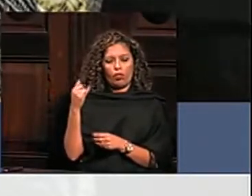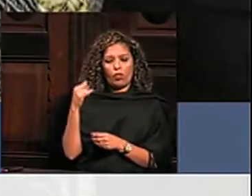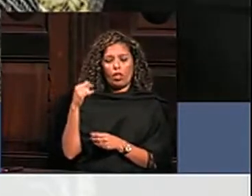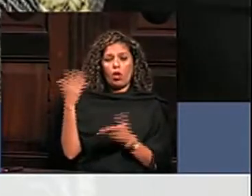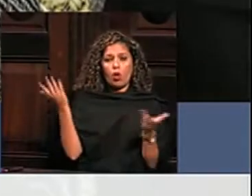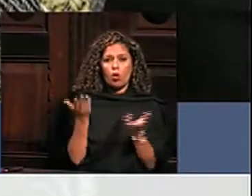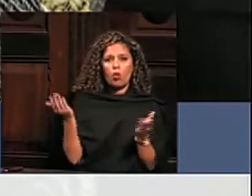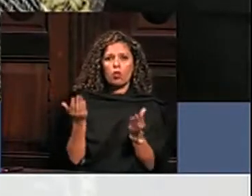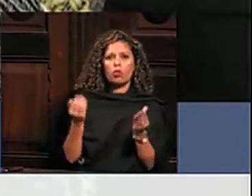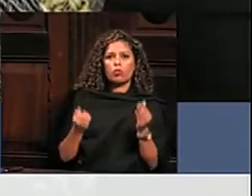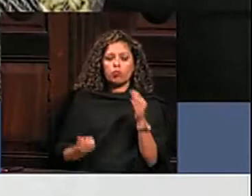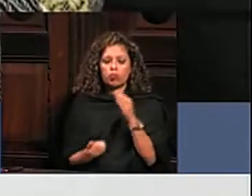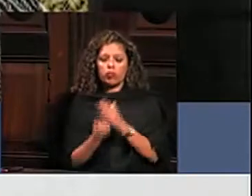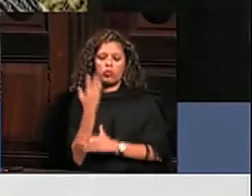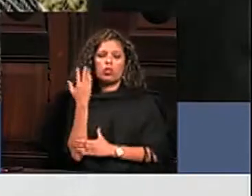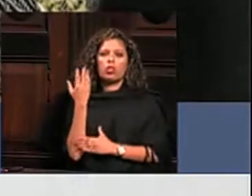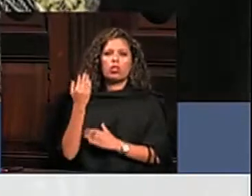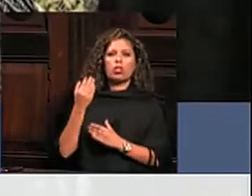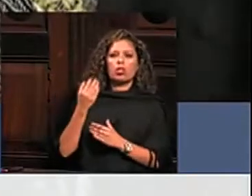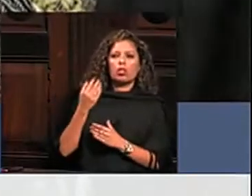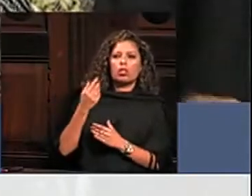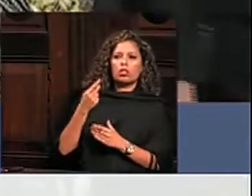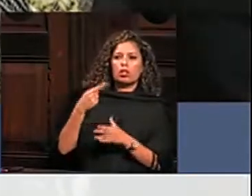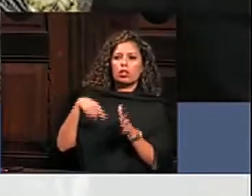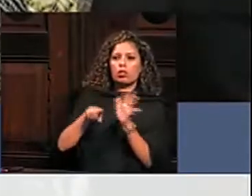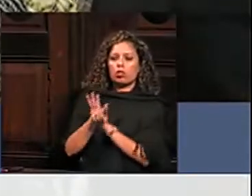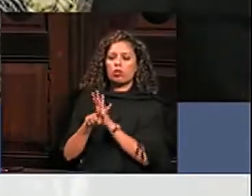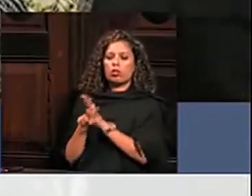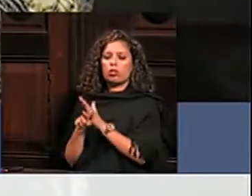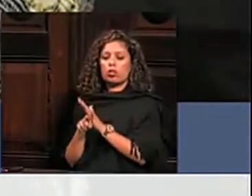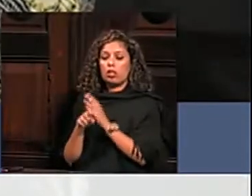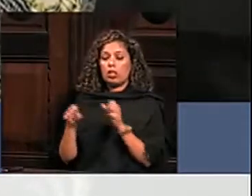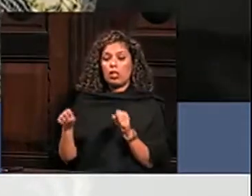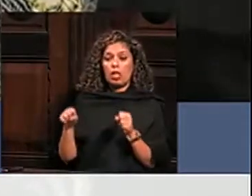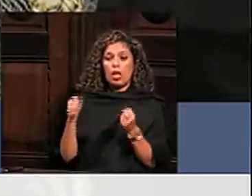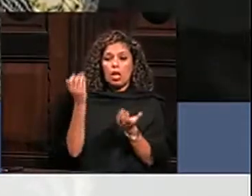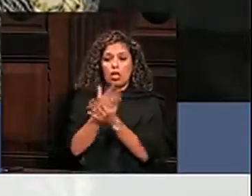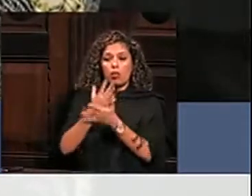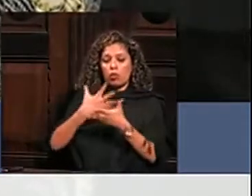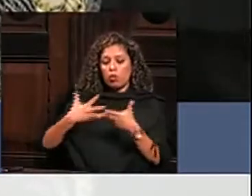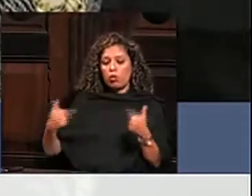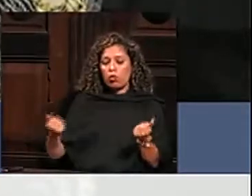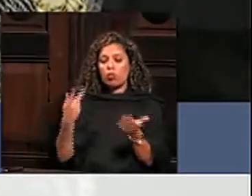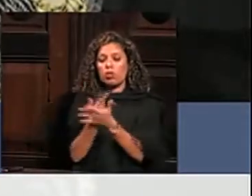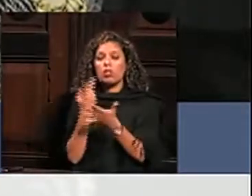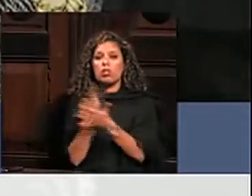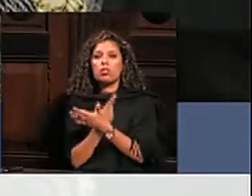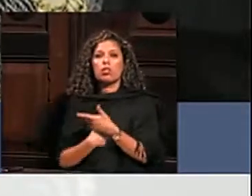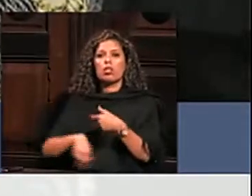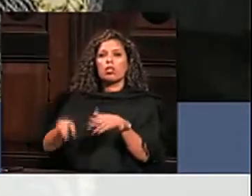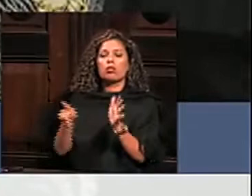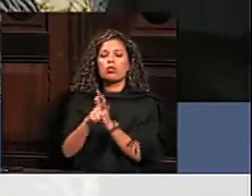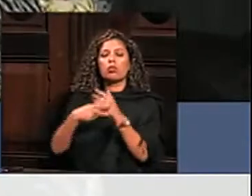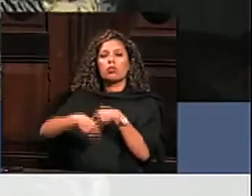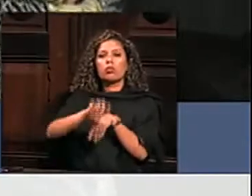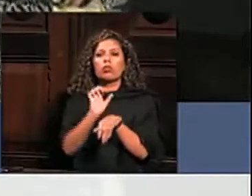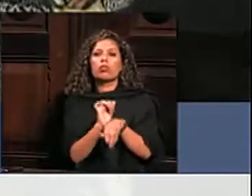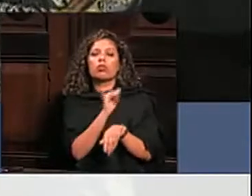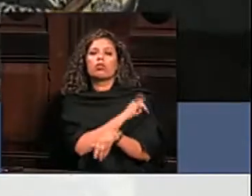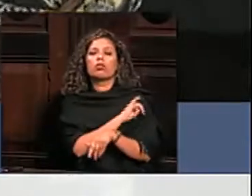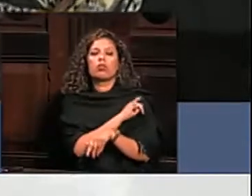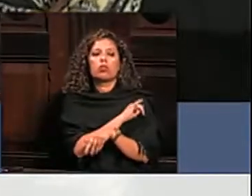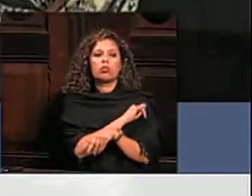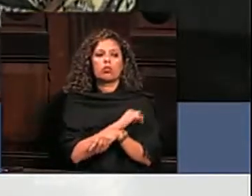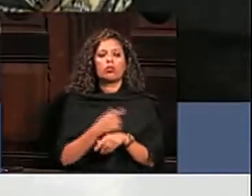hegemonia dos órgãos técnicos de parecer de contas desse Estado. De fato, a gente